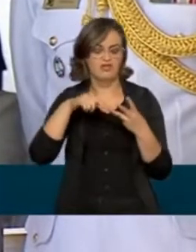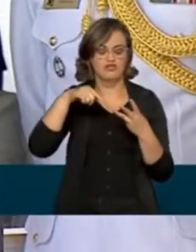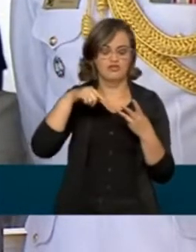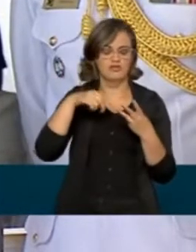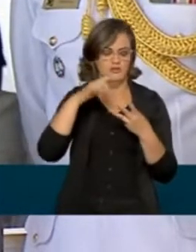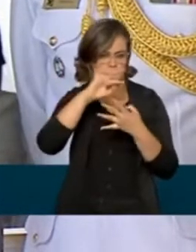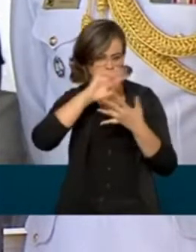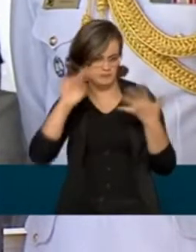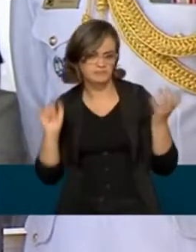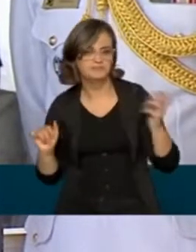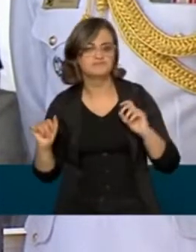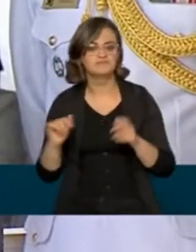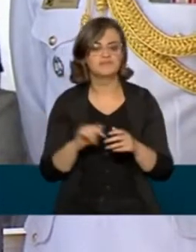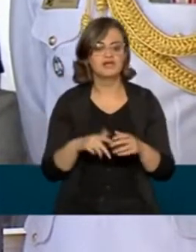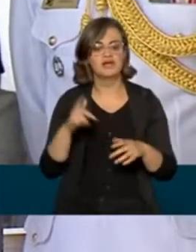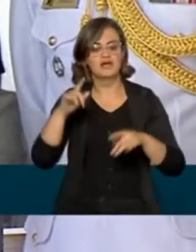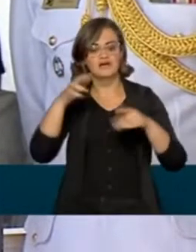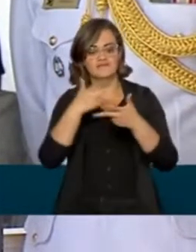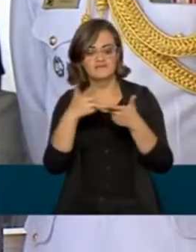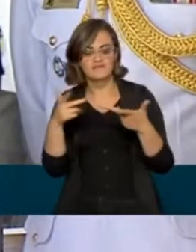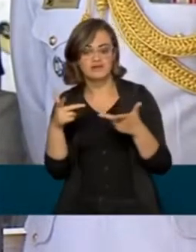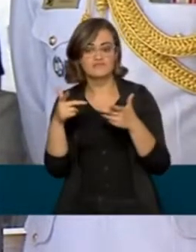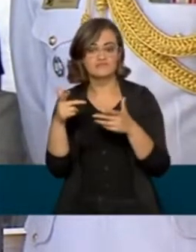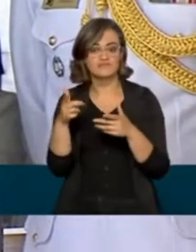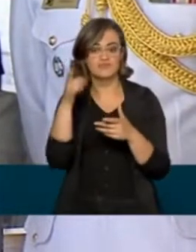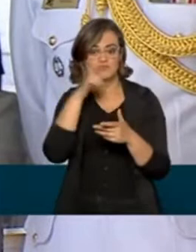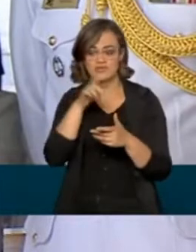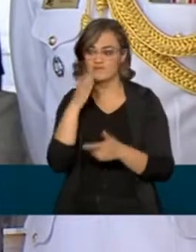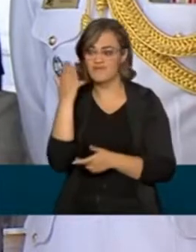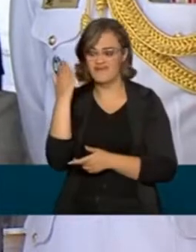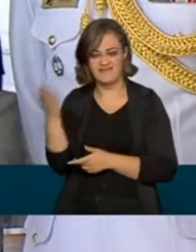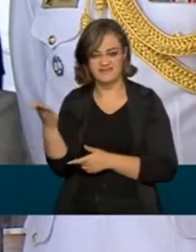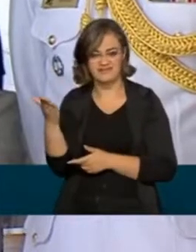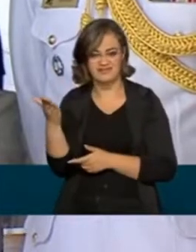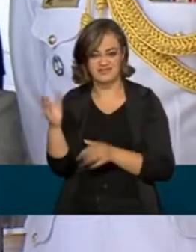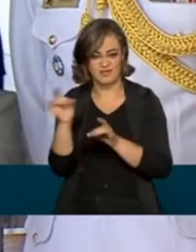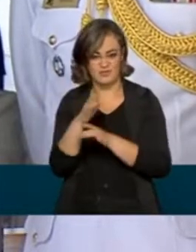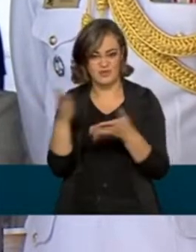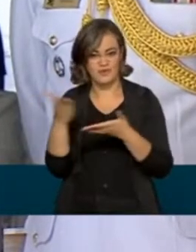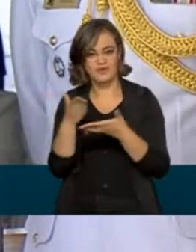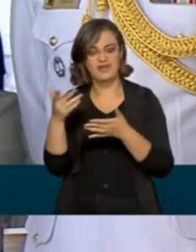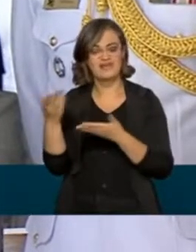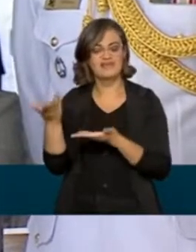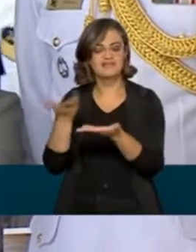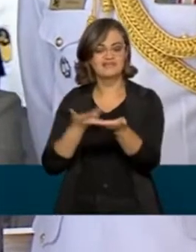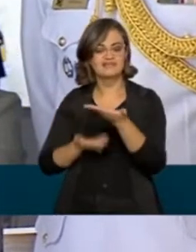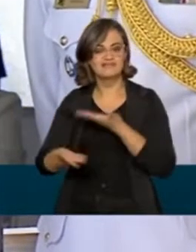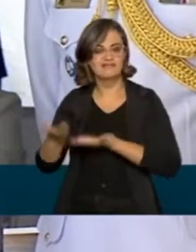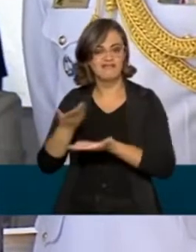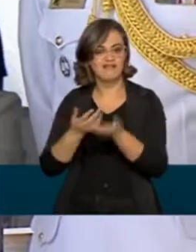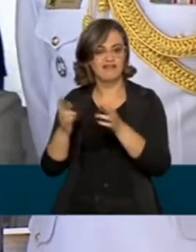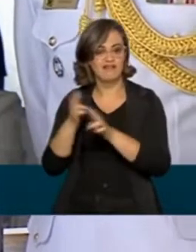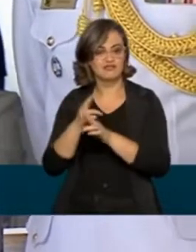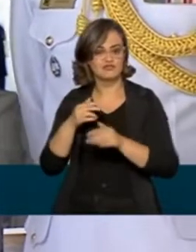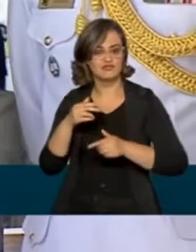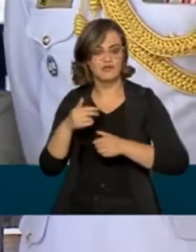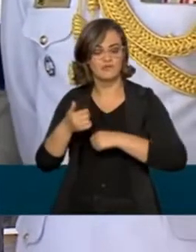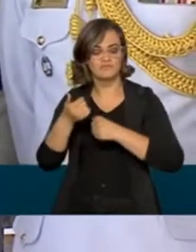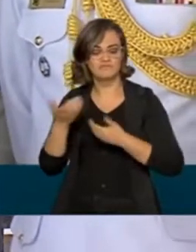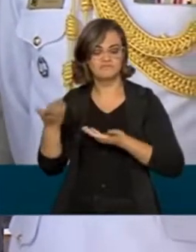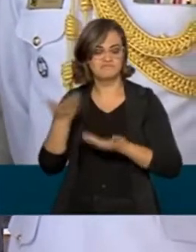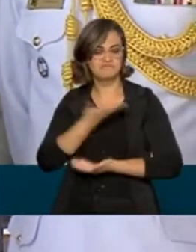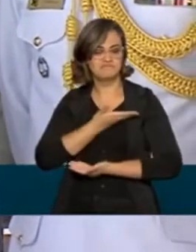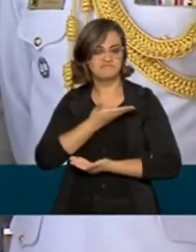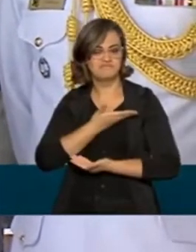Muito acima das realizações materializadas, o almirante Hilkes estimulou um relacionamento profissional e camarada